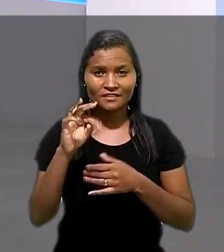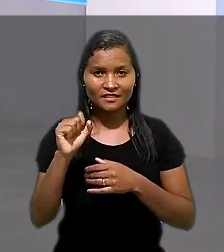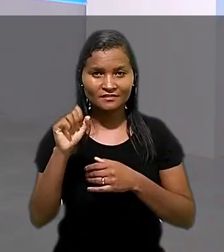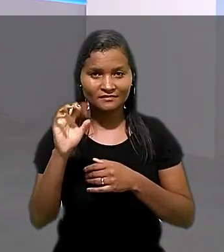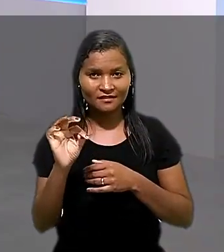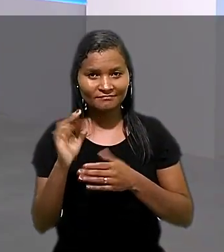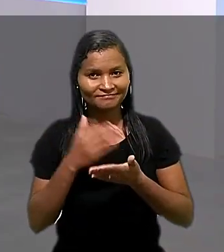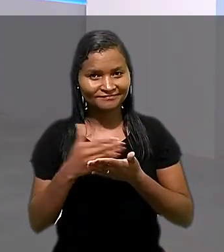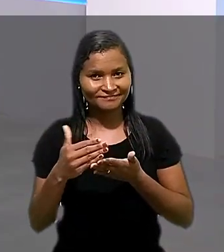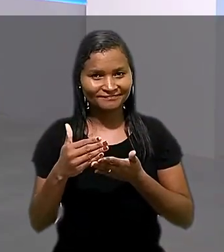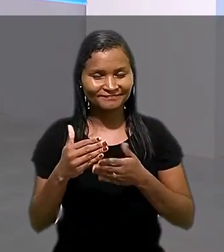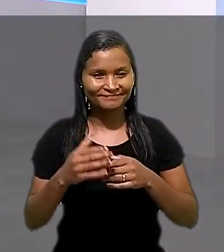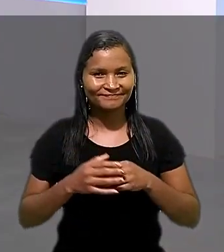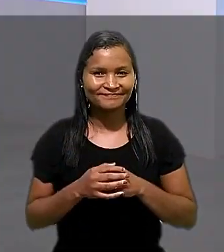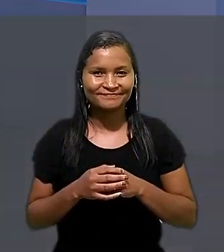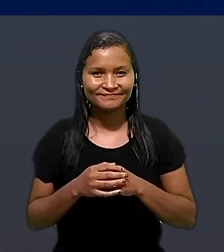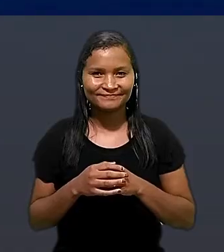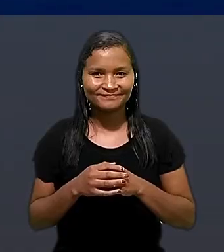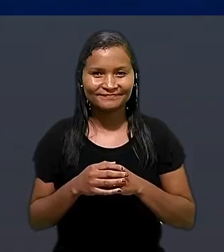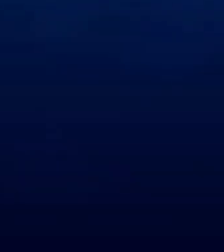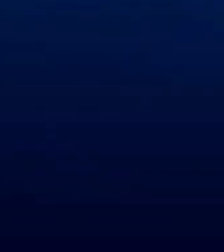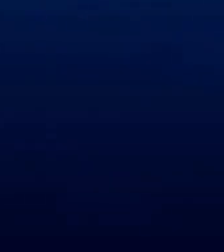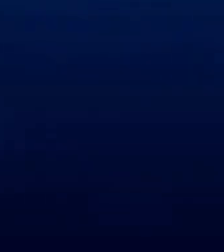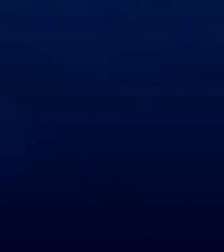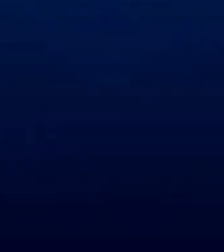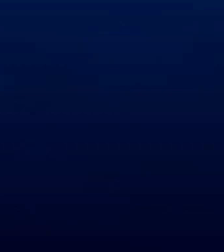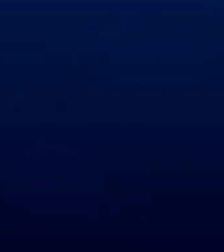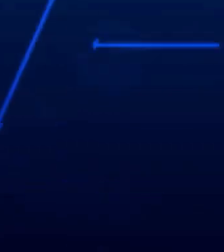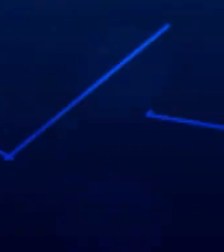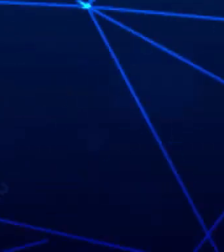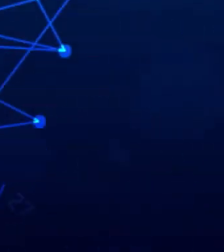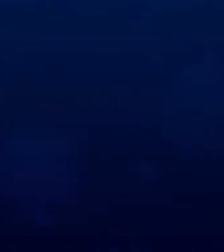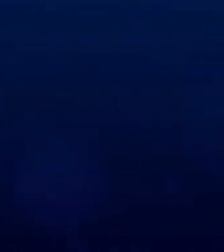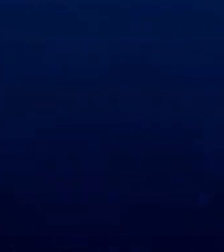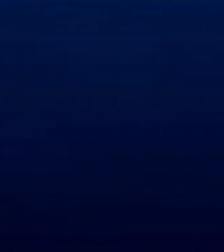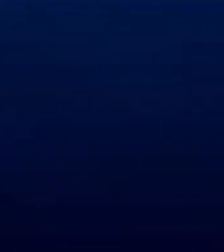O Revista TST está no ar.